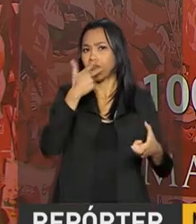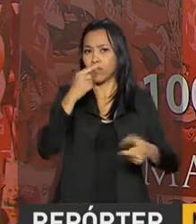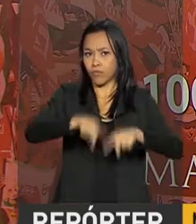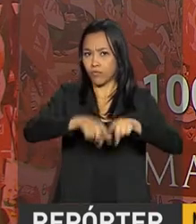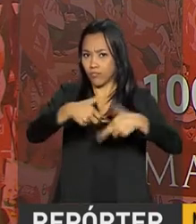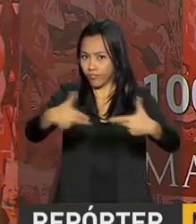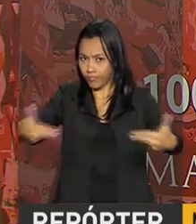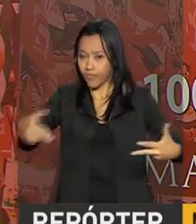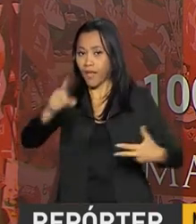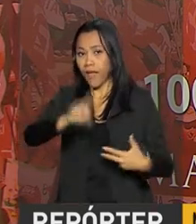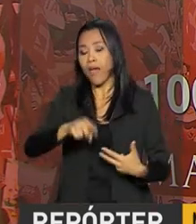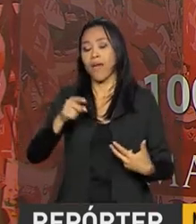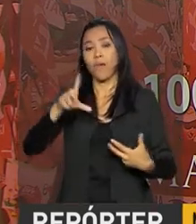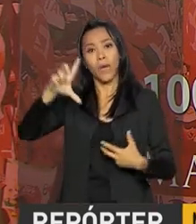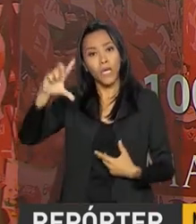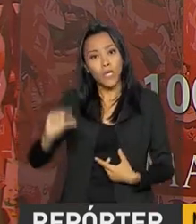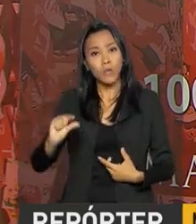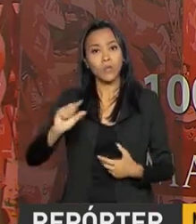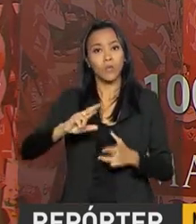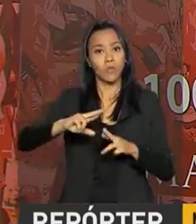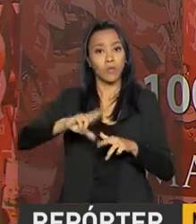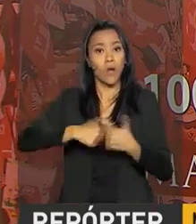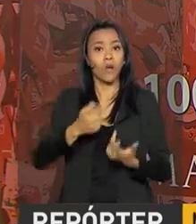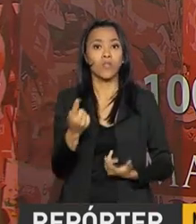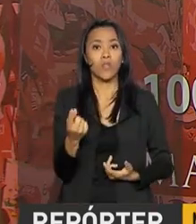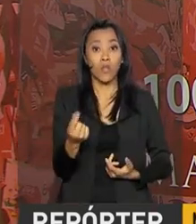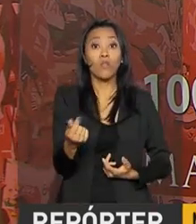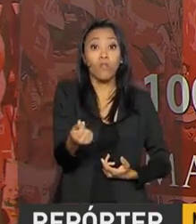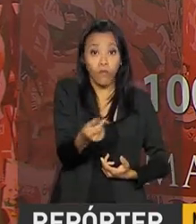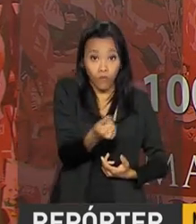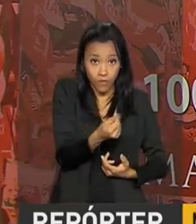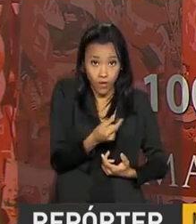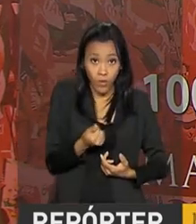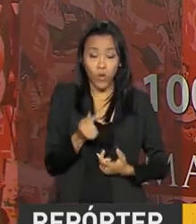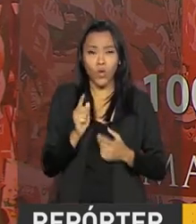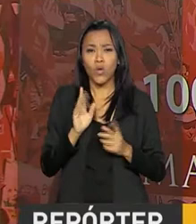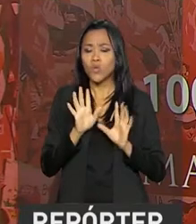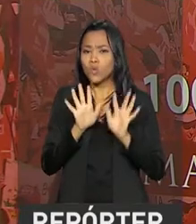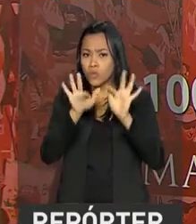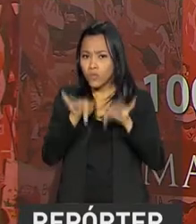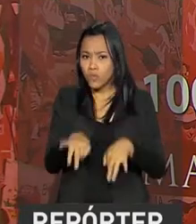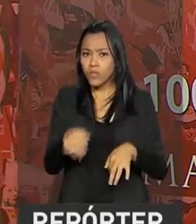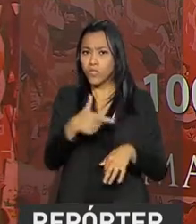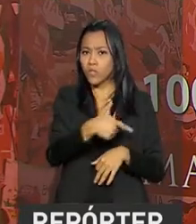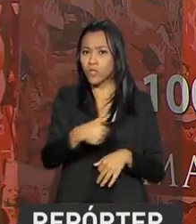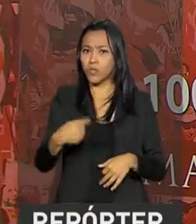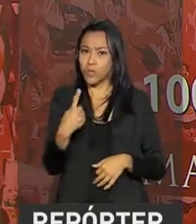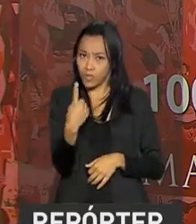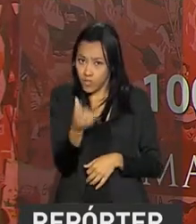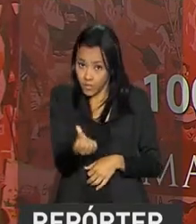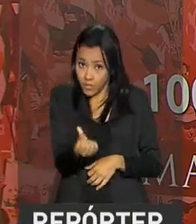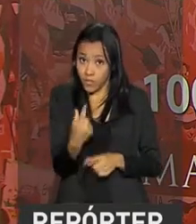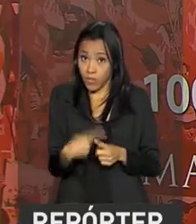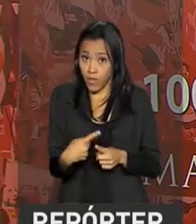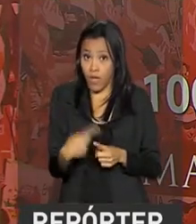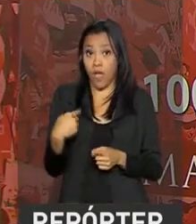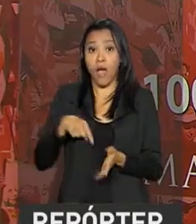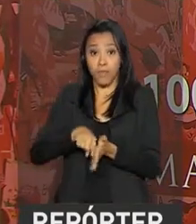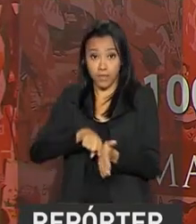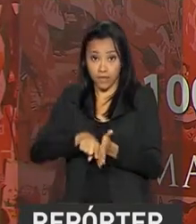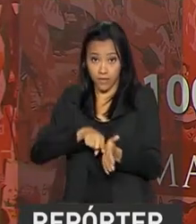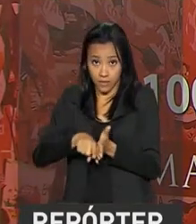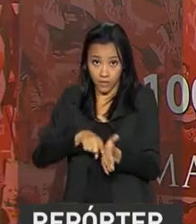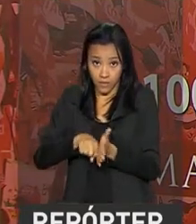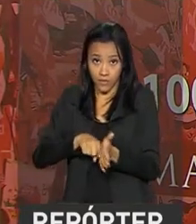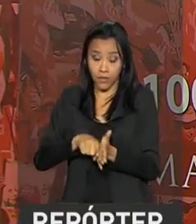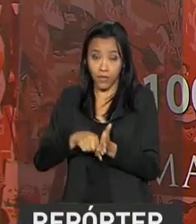aos seus preços ocorridos no final do ano de 2016 é porque a pesquisa captou os